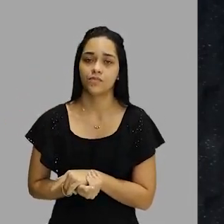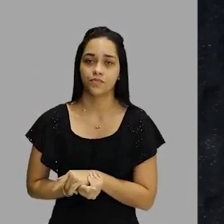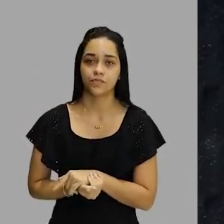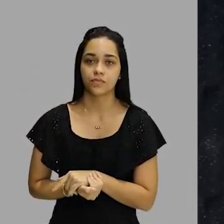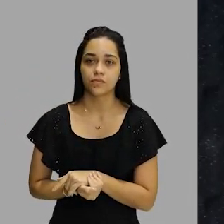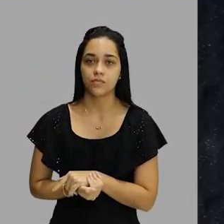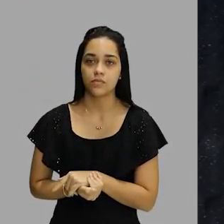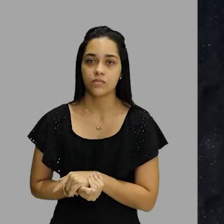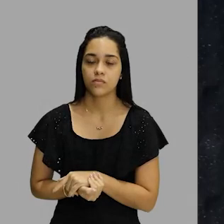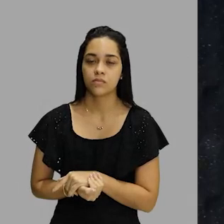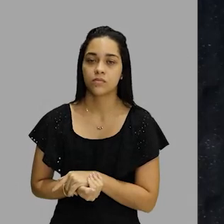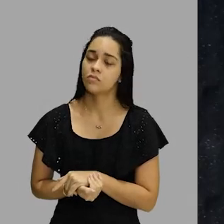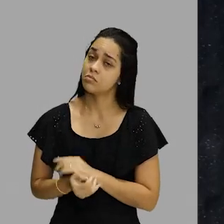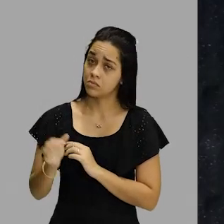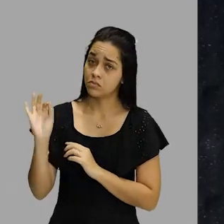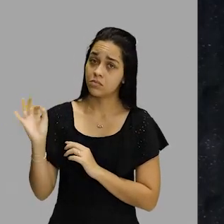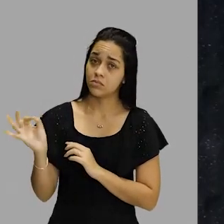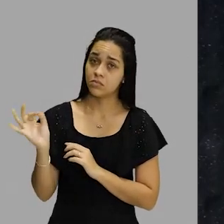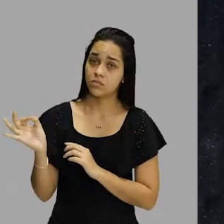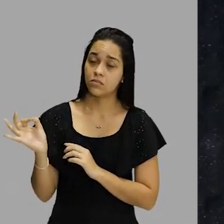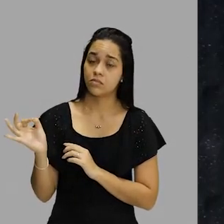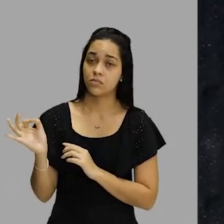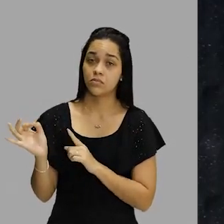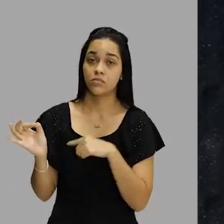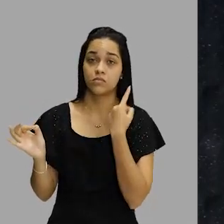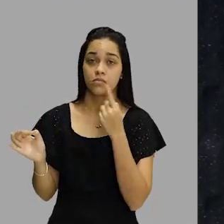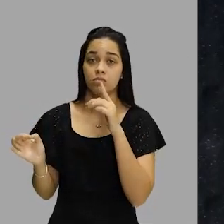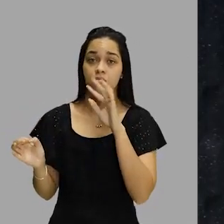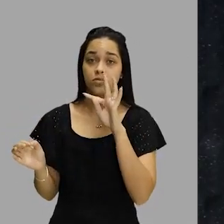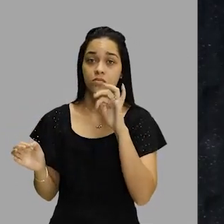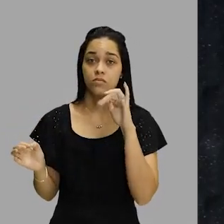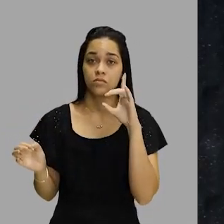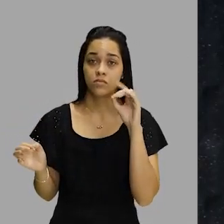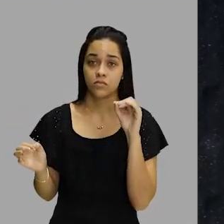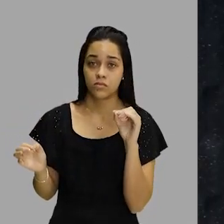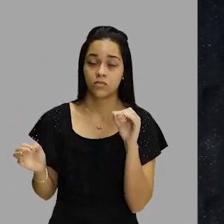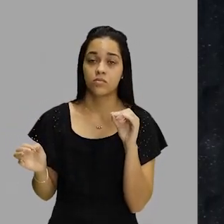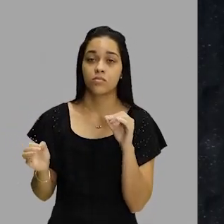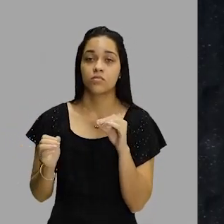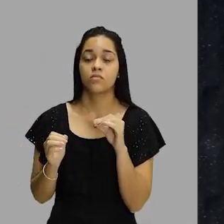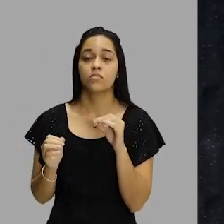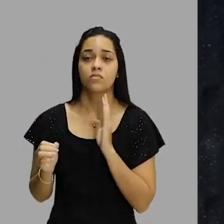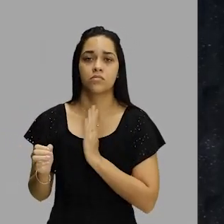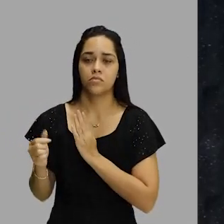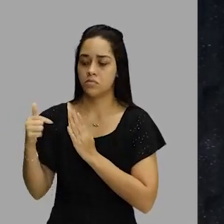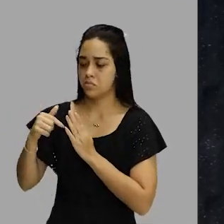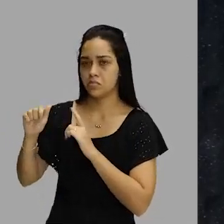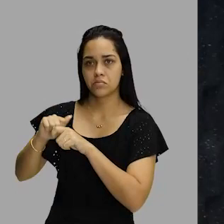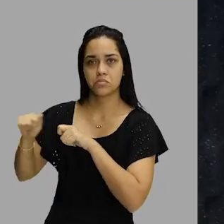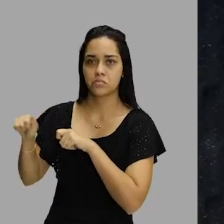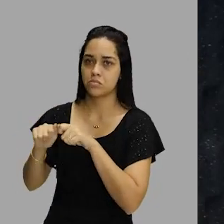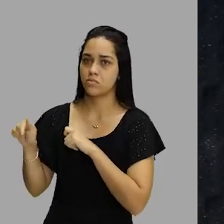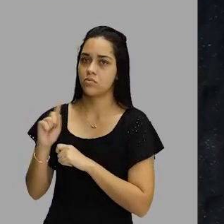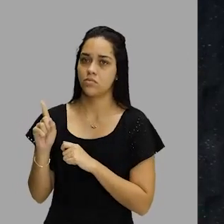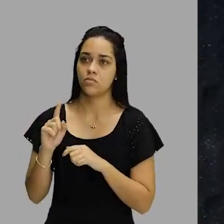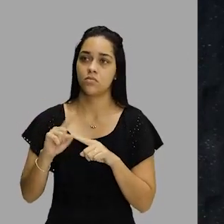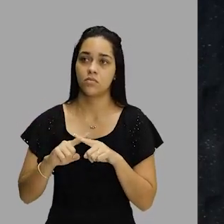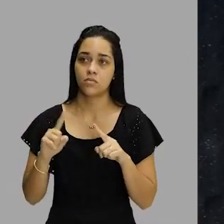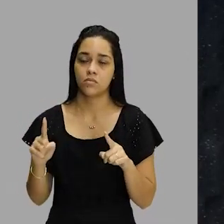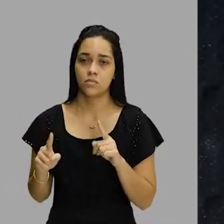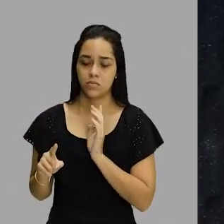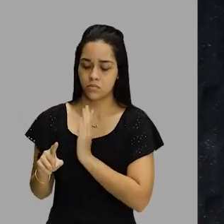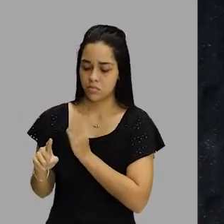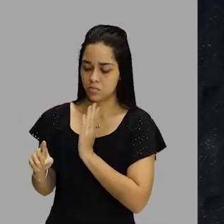contração involuntária, até aí está correto. O nosso tecido muscular estriado cardíaco, você não controla. Ah, coração, para